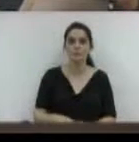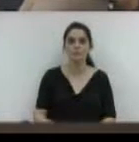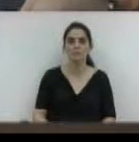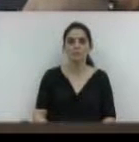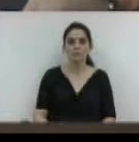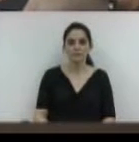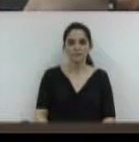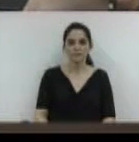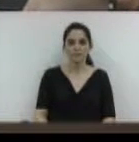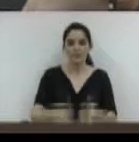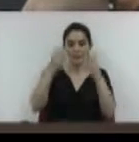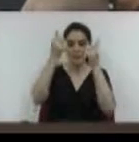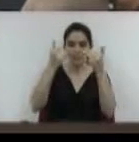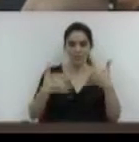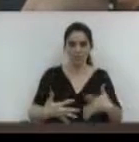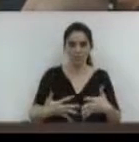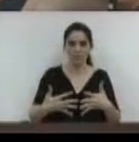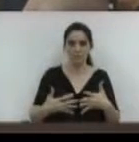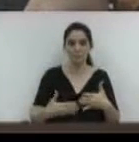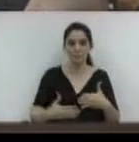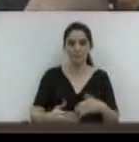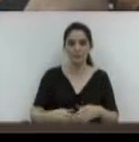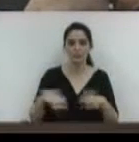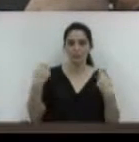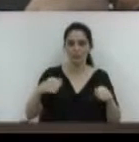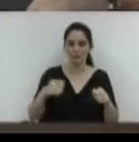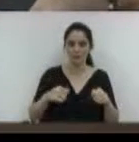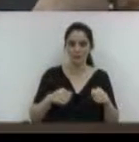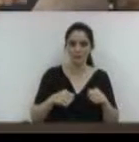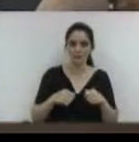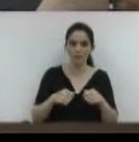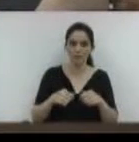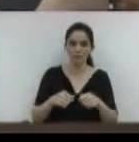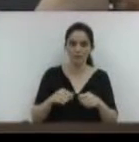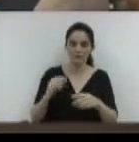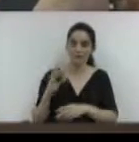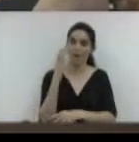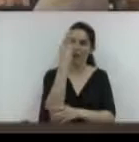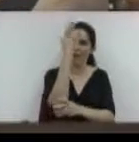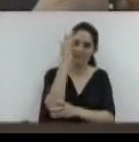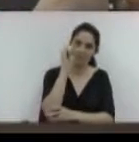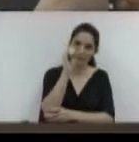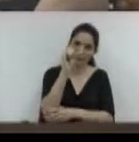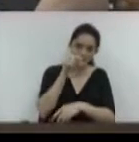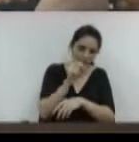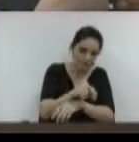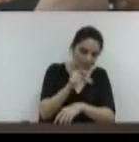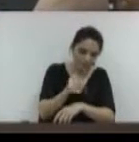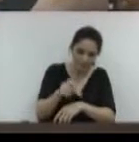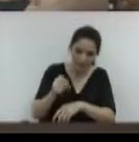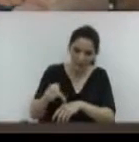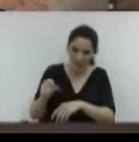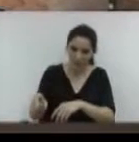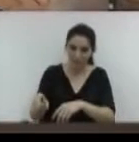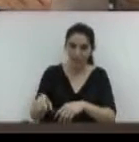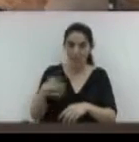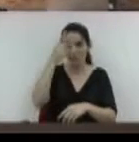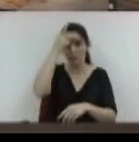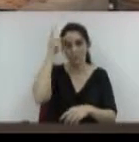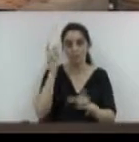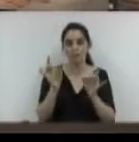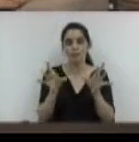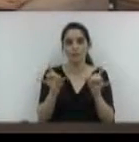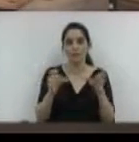4.527/2010, que dispõe sobre o plantio de árvore por empresas revendedoras de automóveis no município de Limeira e outras providências.